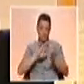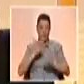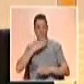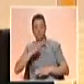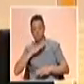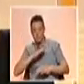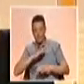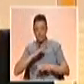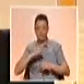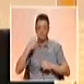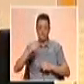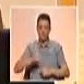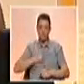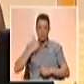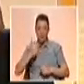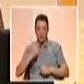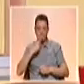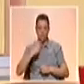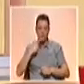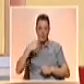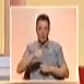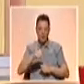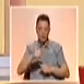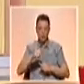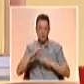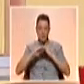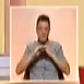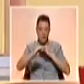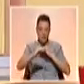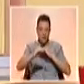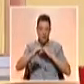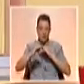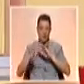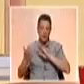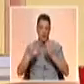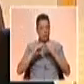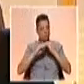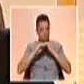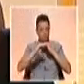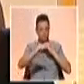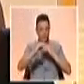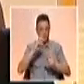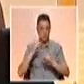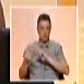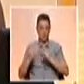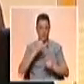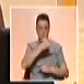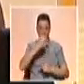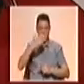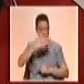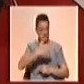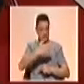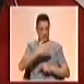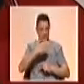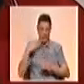razoável. Portanto, significa... Temos melhorado... Mantemos... Tem sido mais ou menos estável, estou a falar de 2007 para